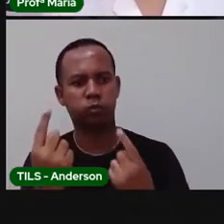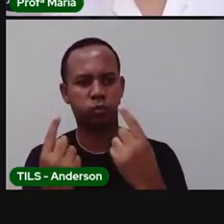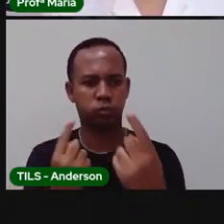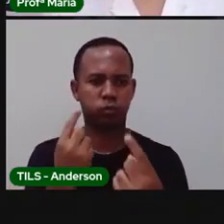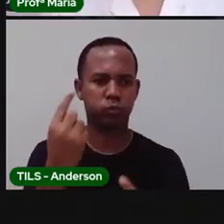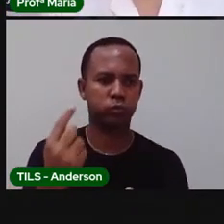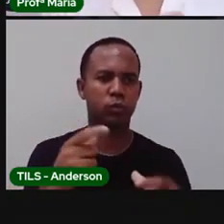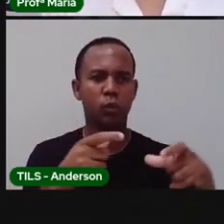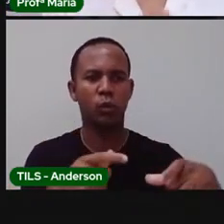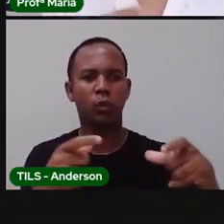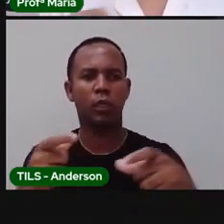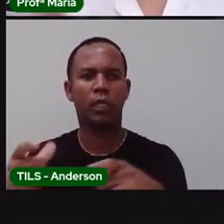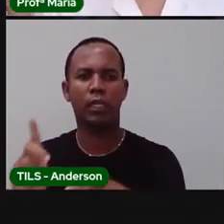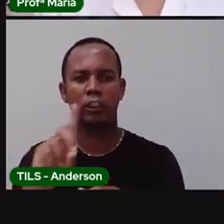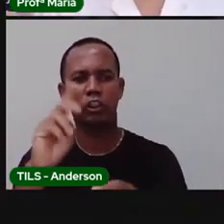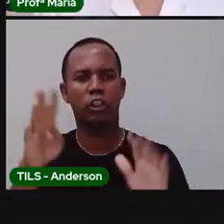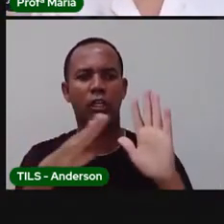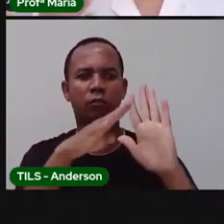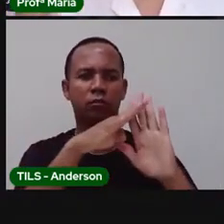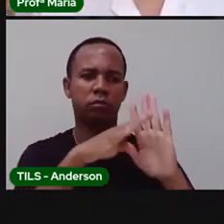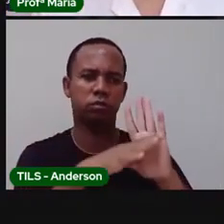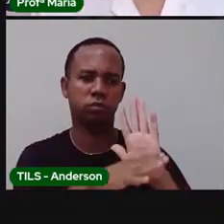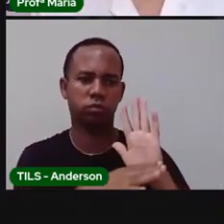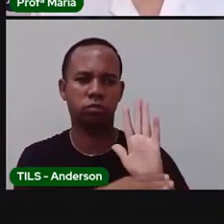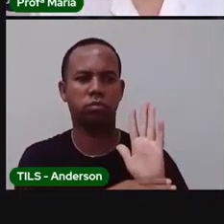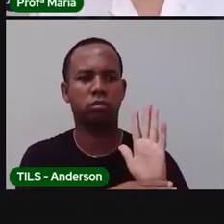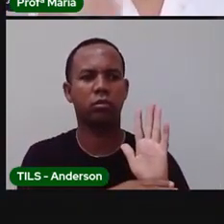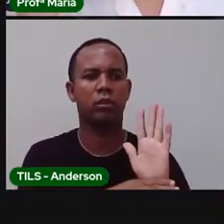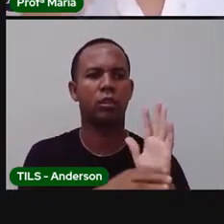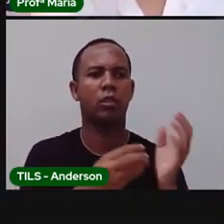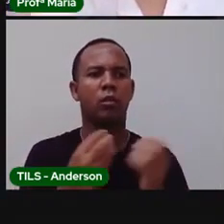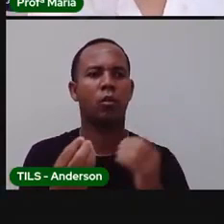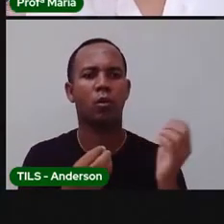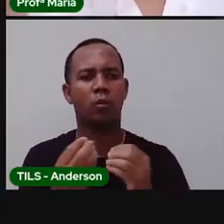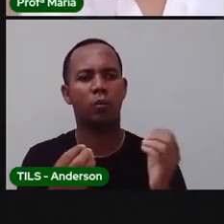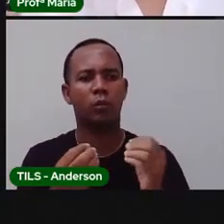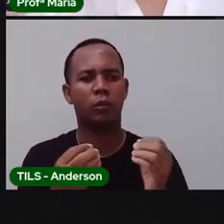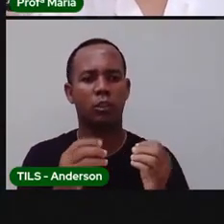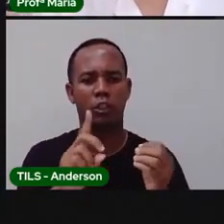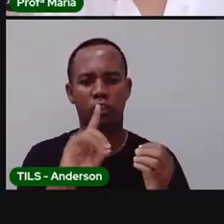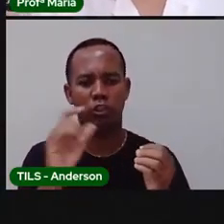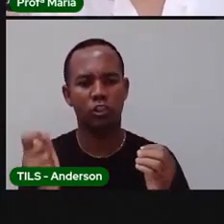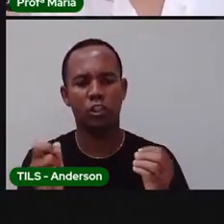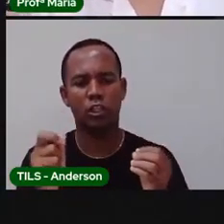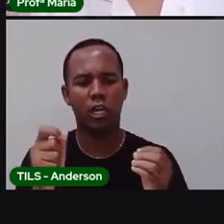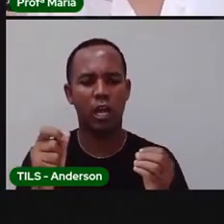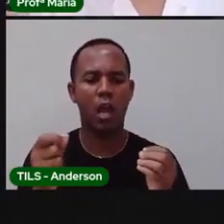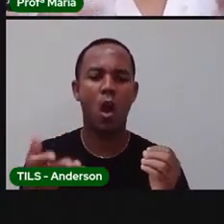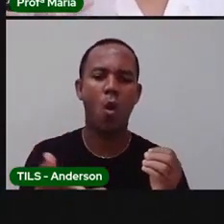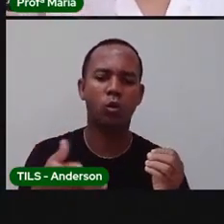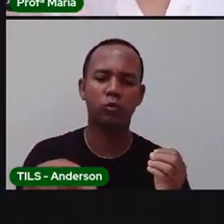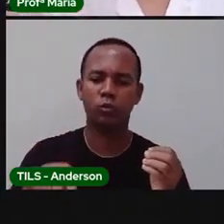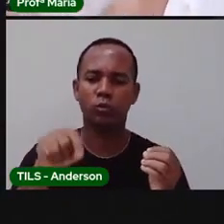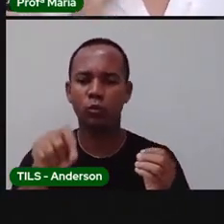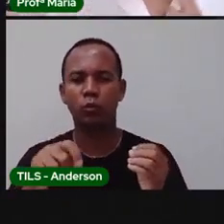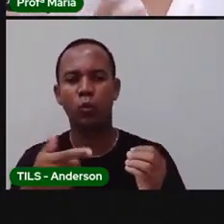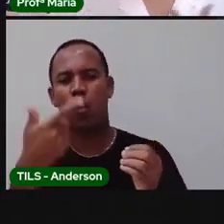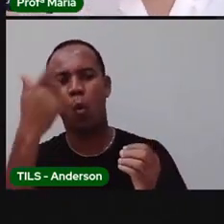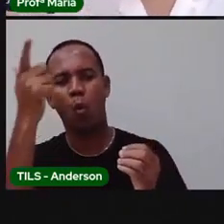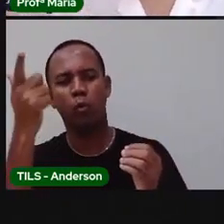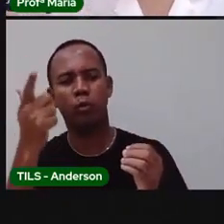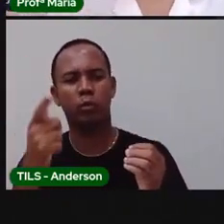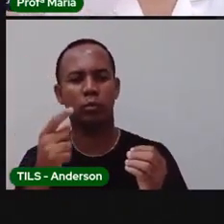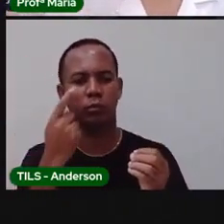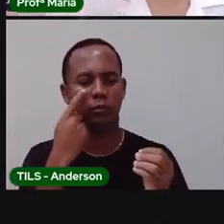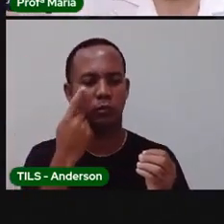E por bairros existe um escalonamento, que é a escolha, na verdade. Olha, tais bairros hoje, outros amanhã. Então a gente vai ver esse vídeo e